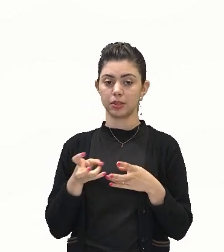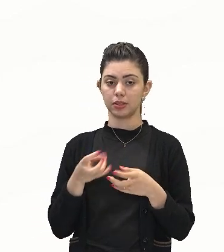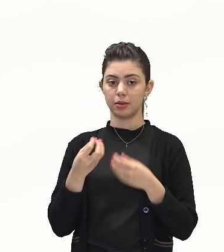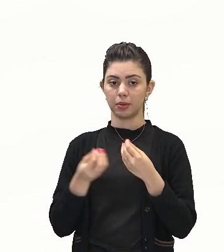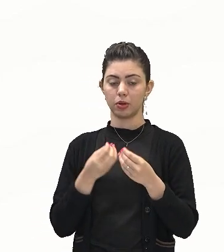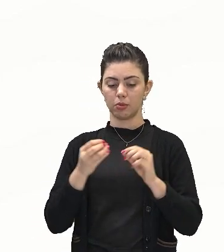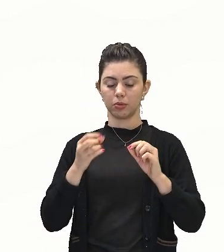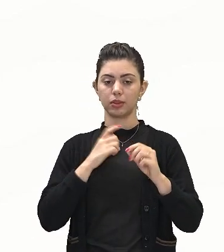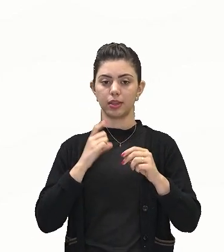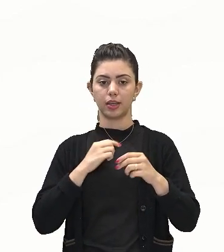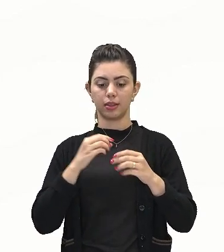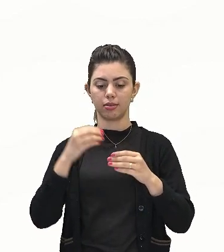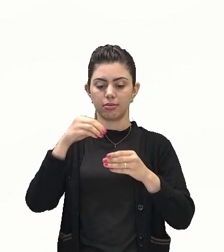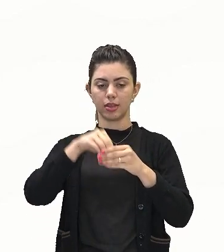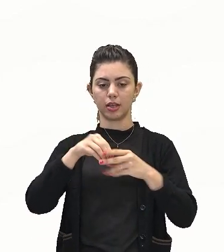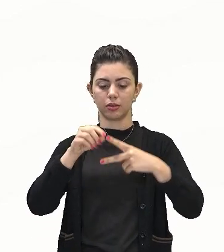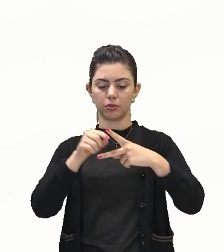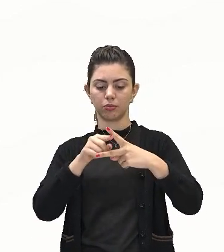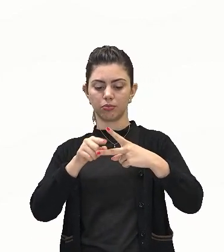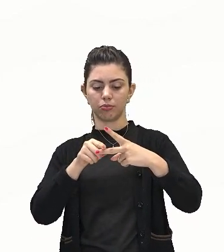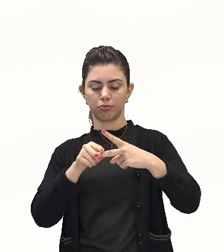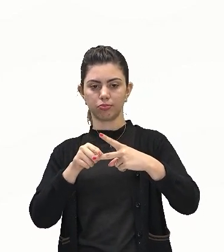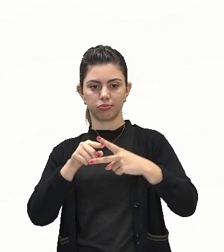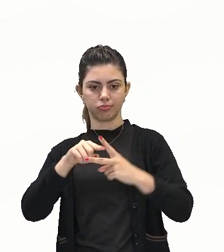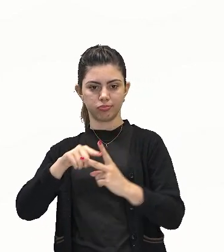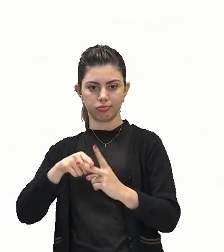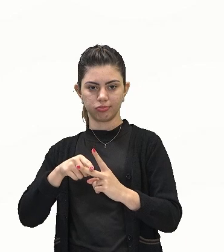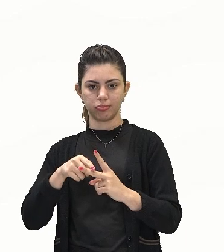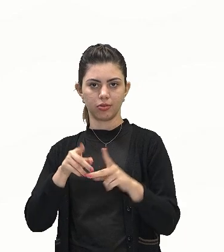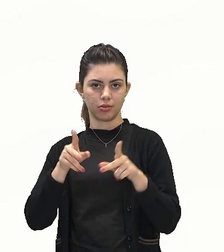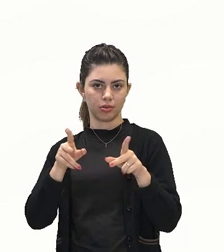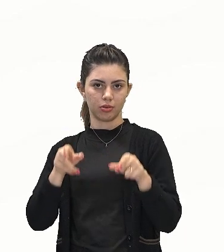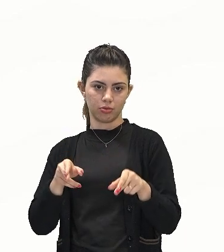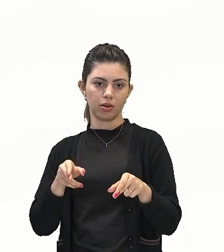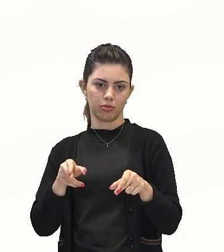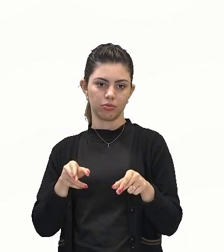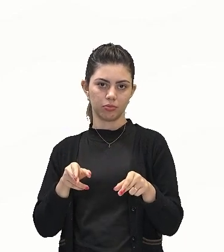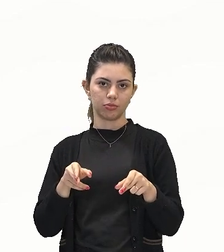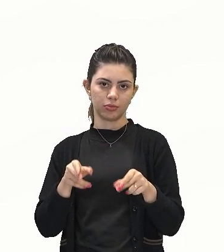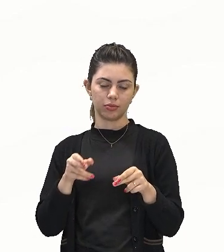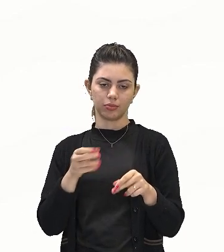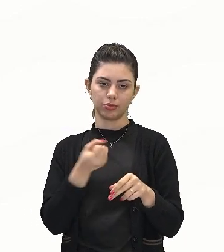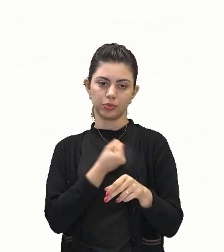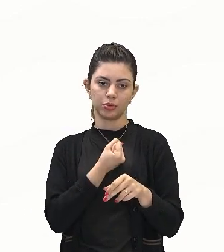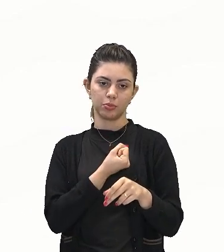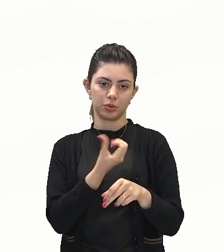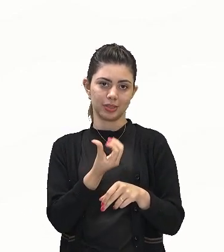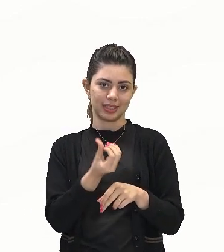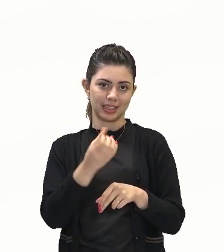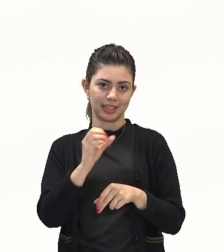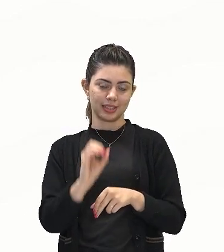triângulo equilátero, todos eles possuem a medida de 60 graus.